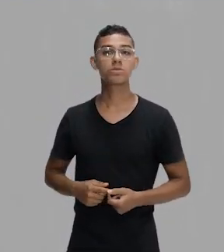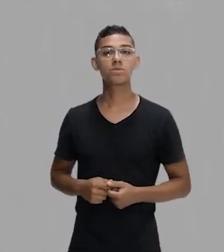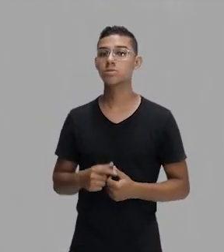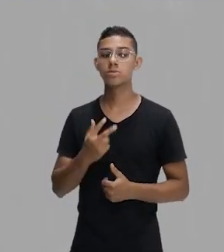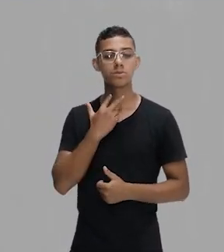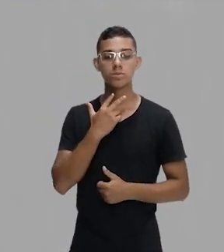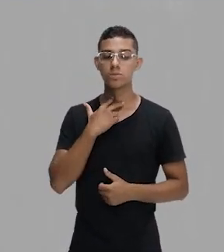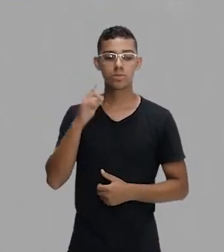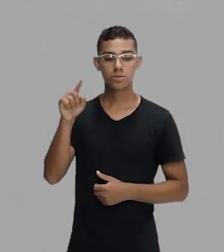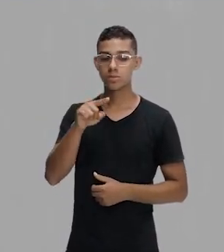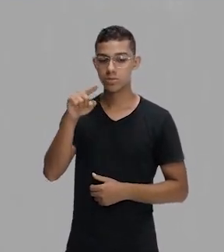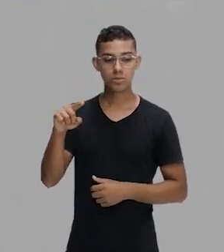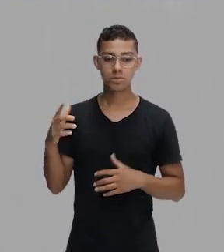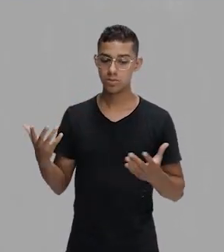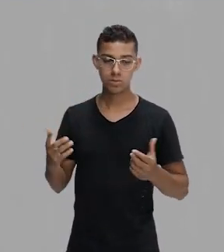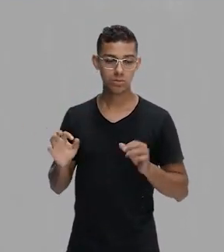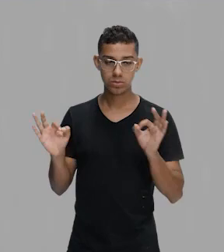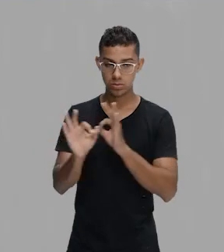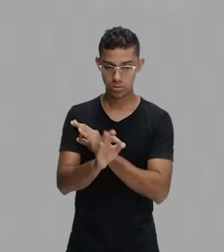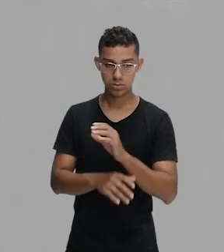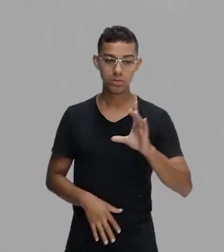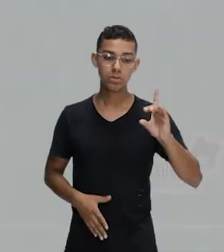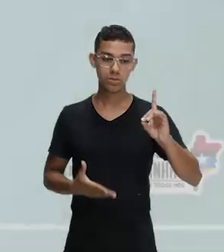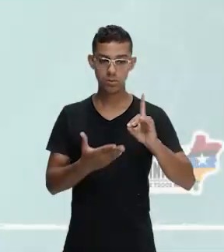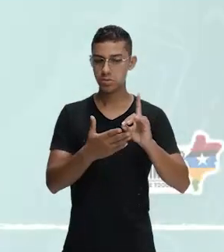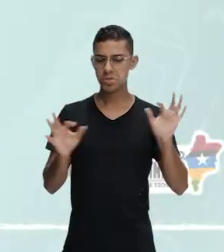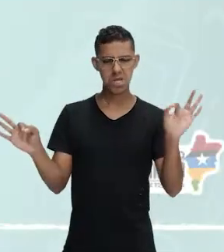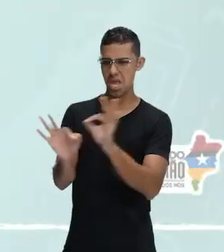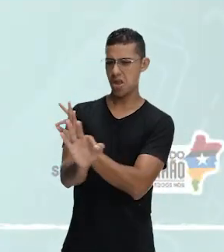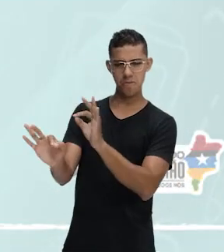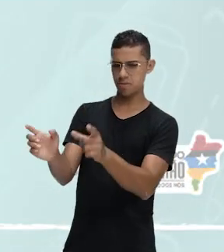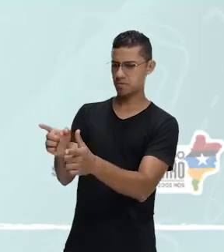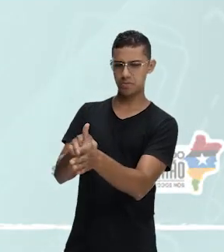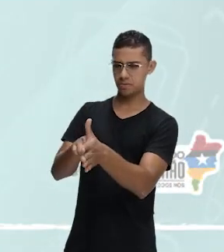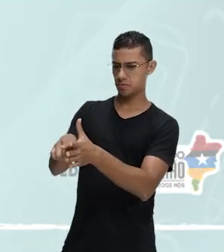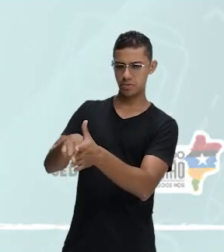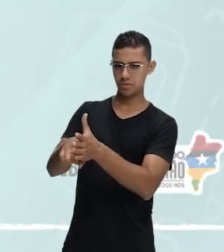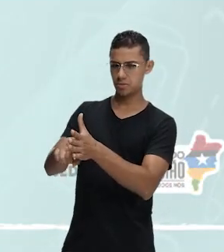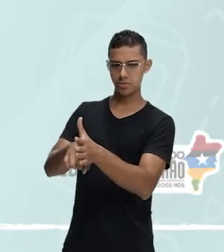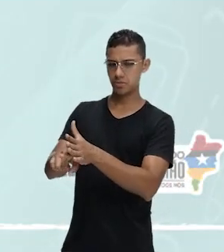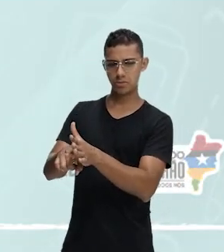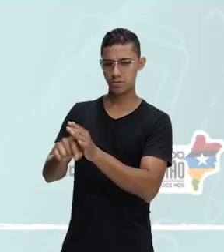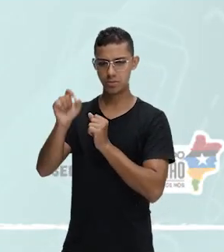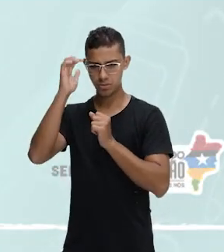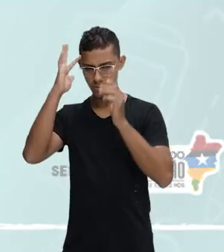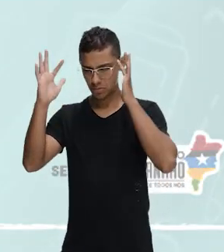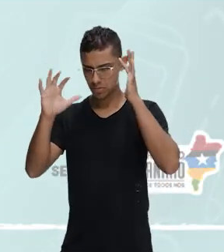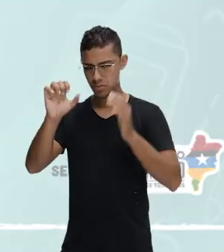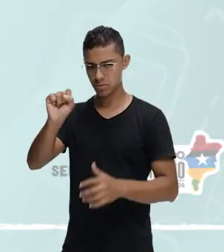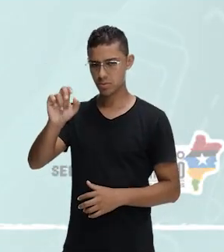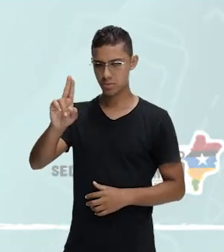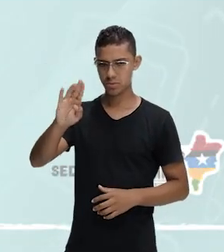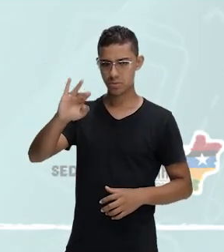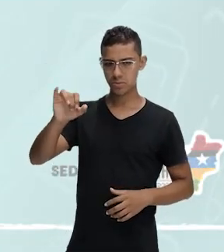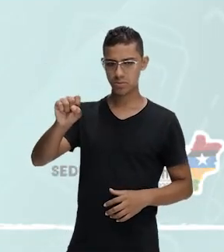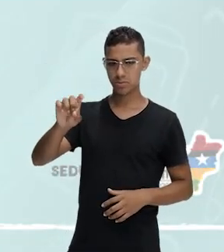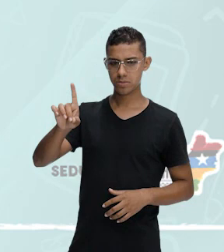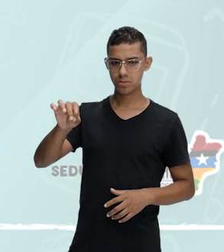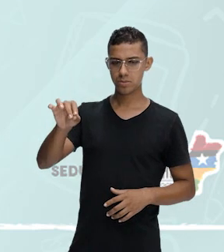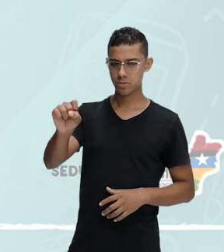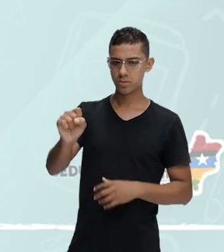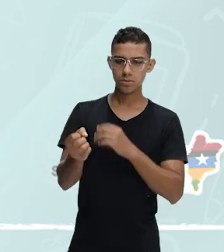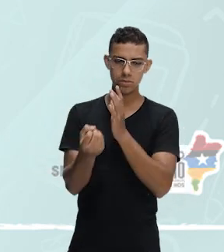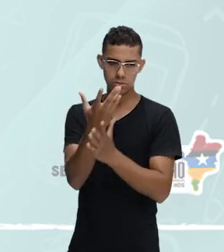nenhuma delas até agora. Letra D, nenhuma pesquisa pode gerar subsídios para o surgimento de novas teorias.